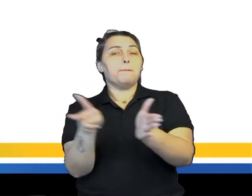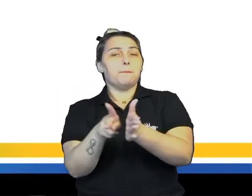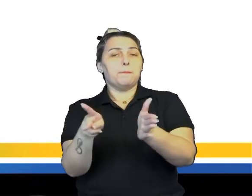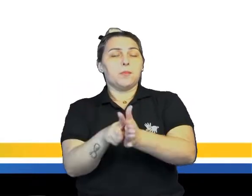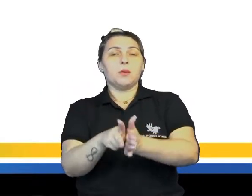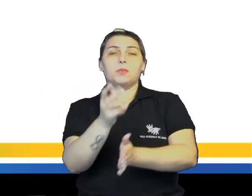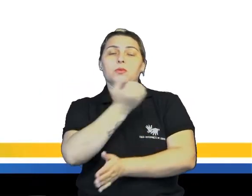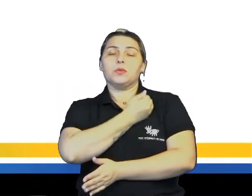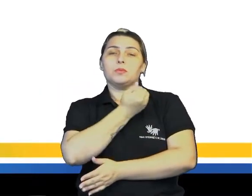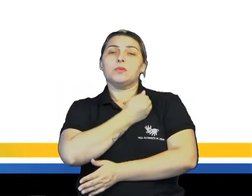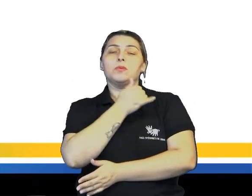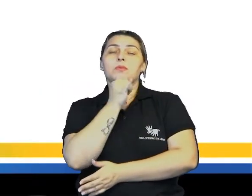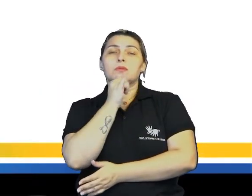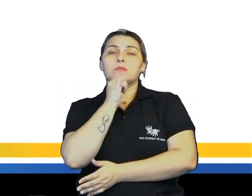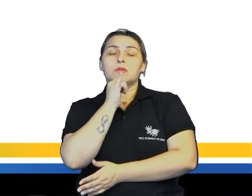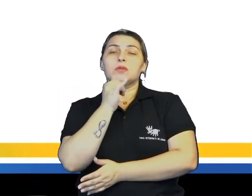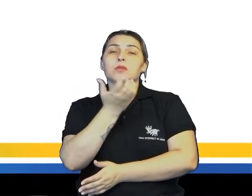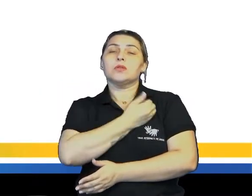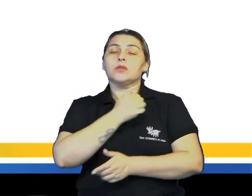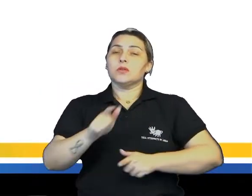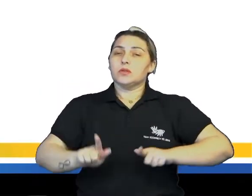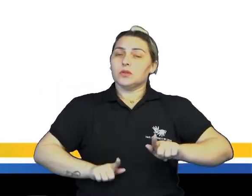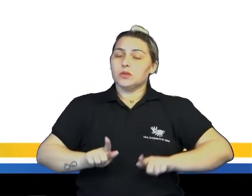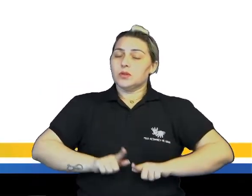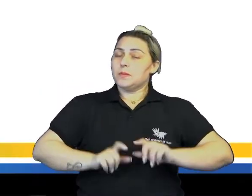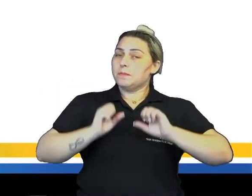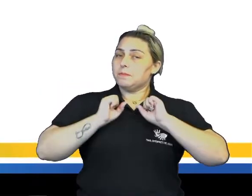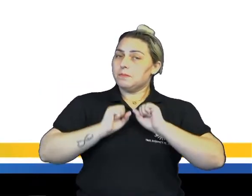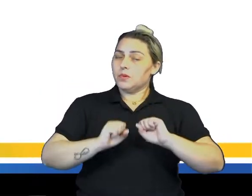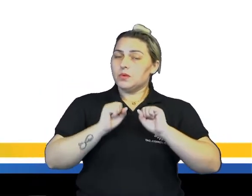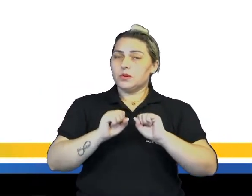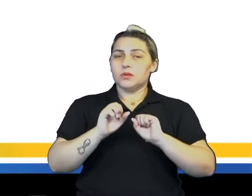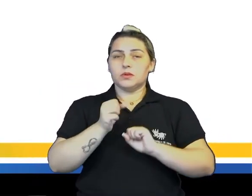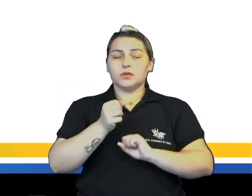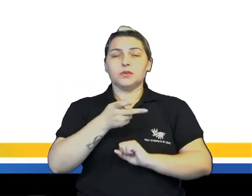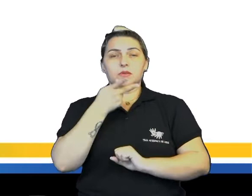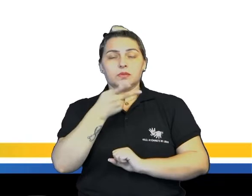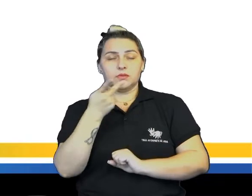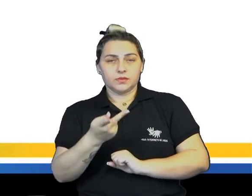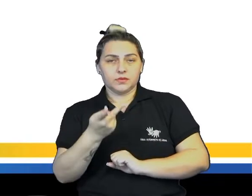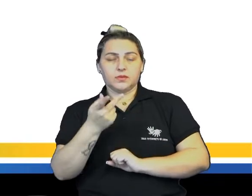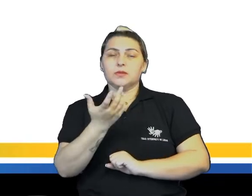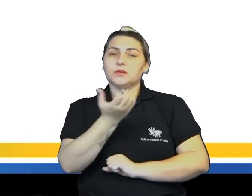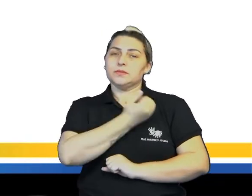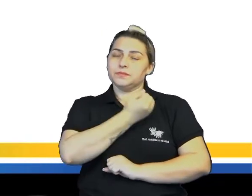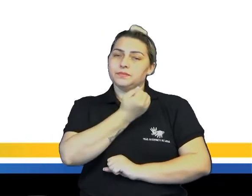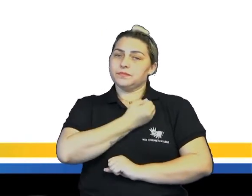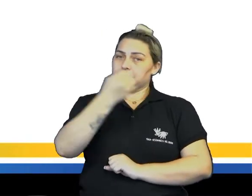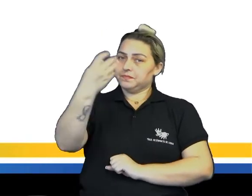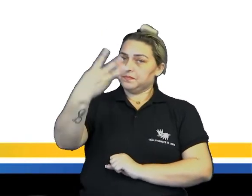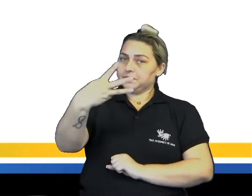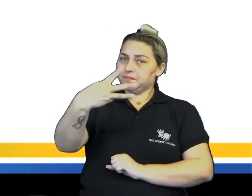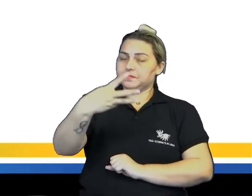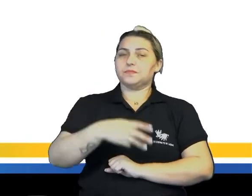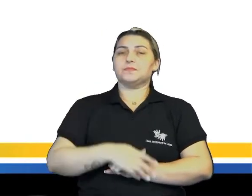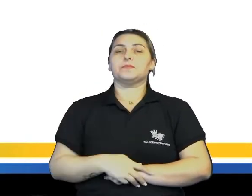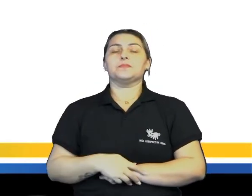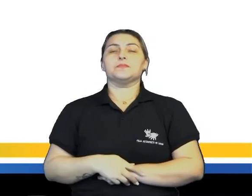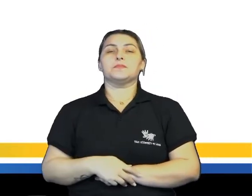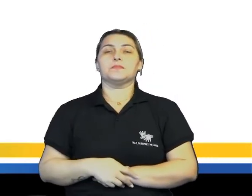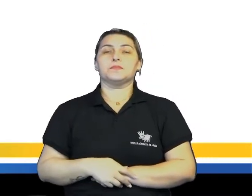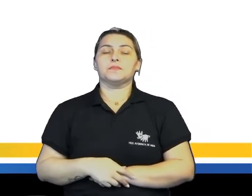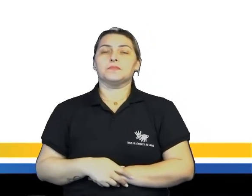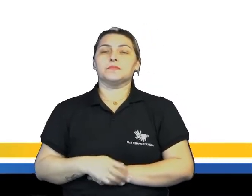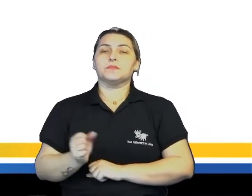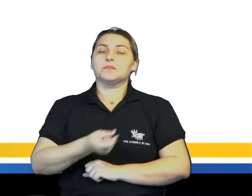mesmo. Por exemplo, o número primo que a gente pode citar é o número 3.